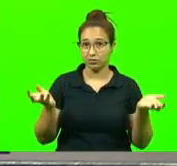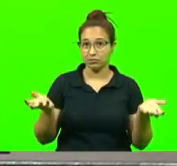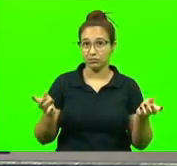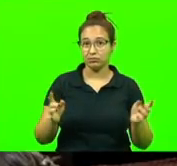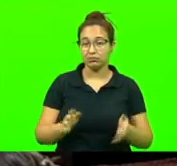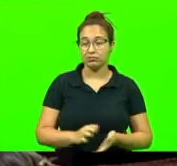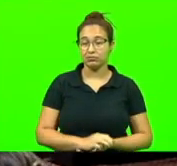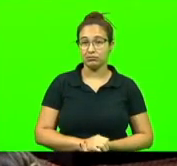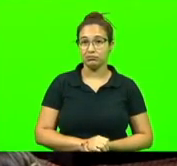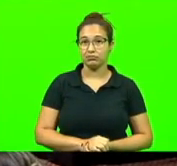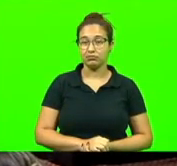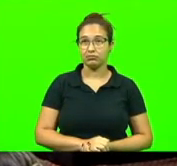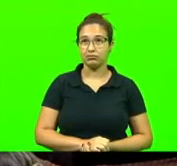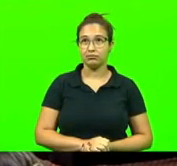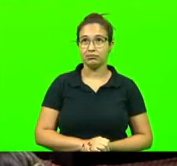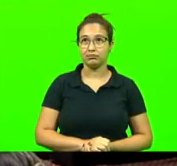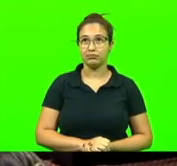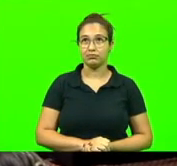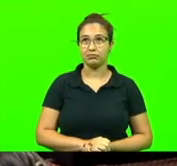presidente.